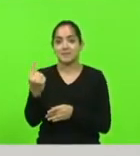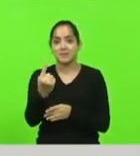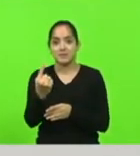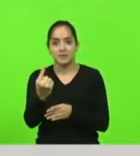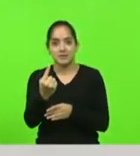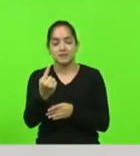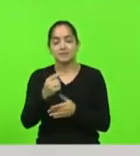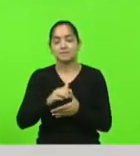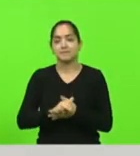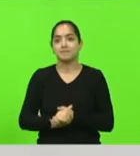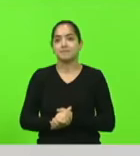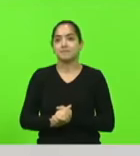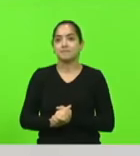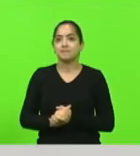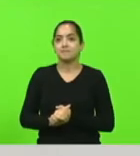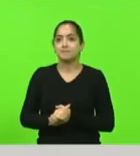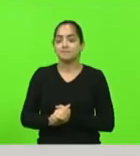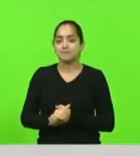legislatura.